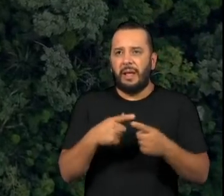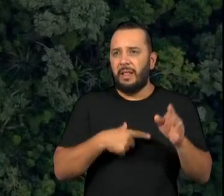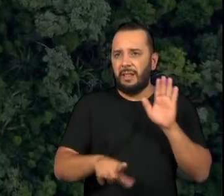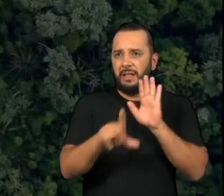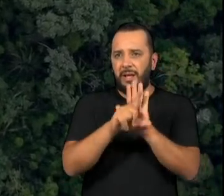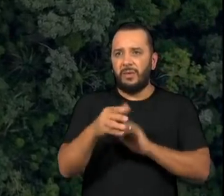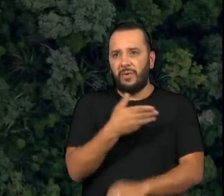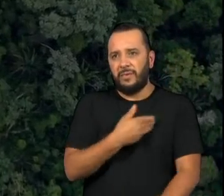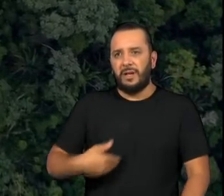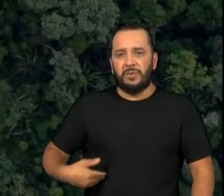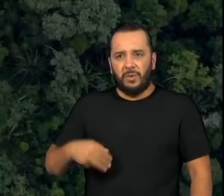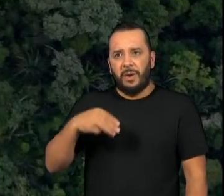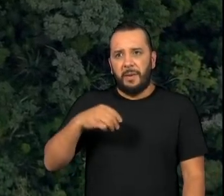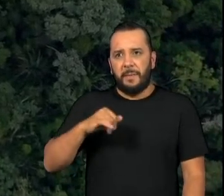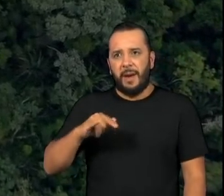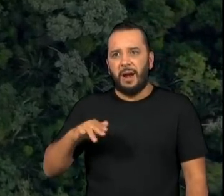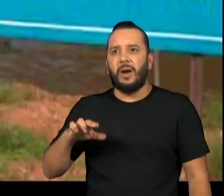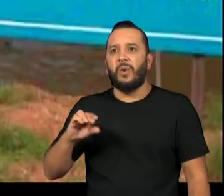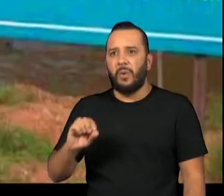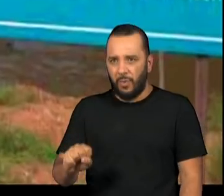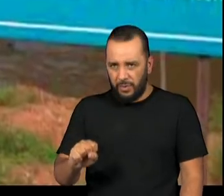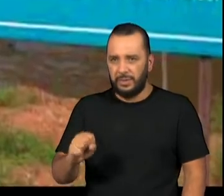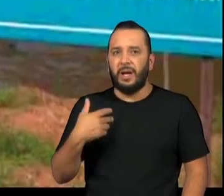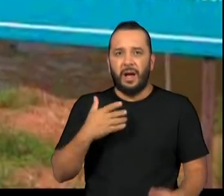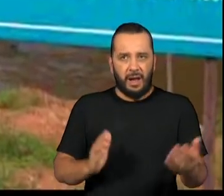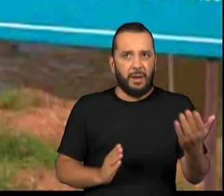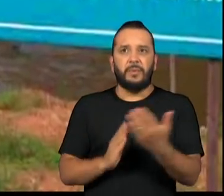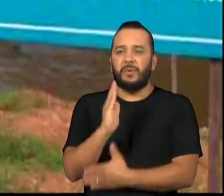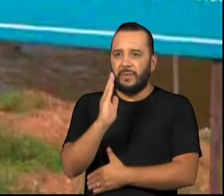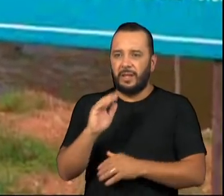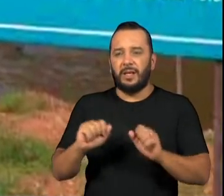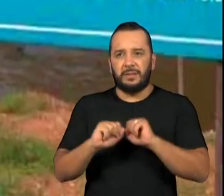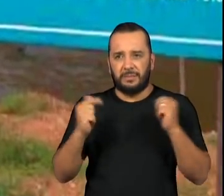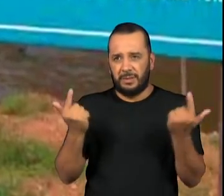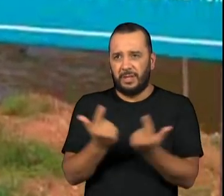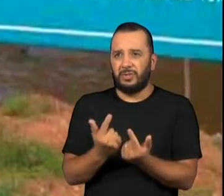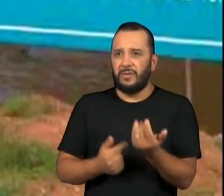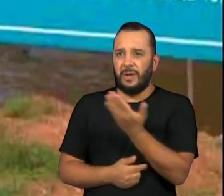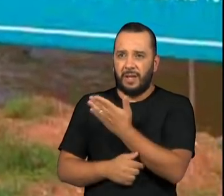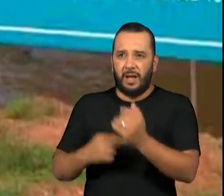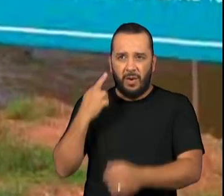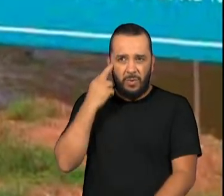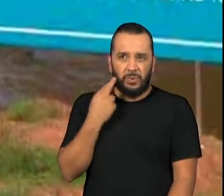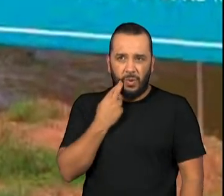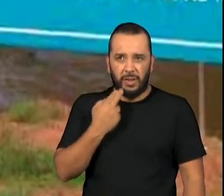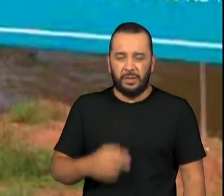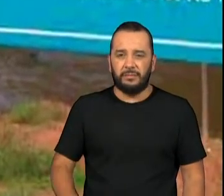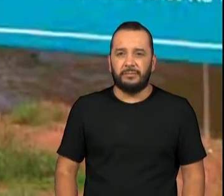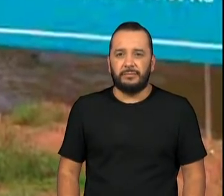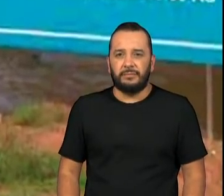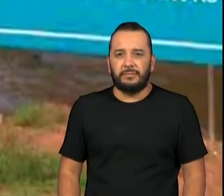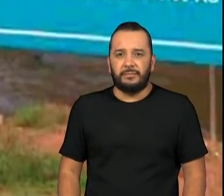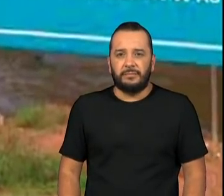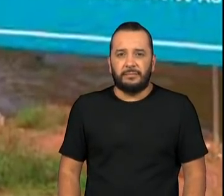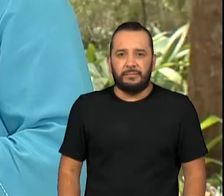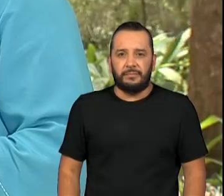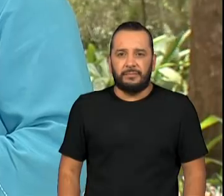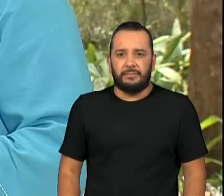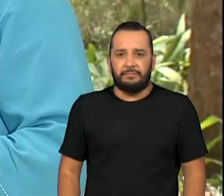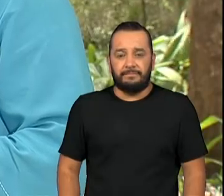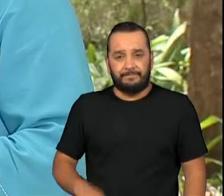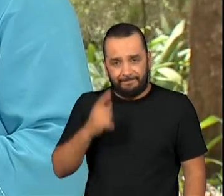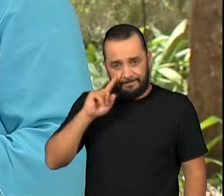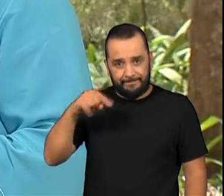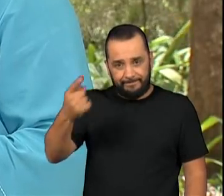do governador Marcos Rocha, aprovada pela Assembleia Legislativa de Rondônia. E